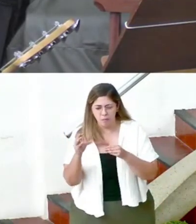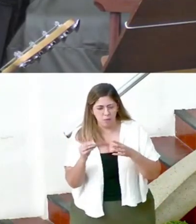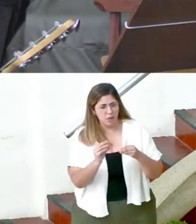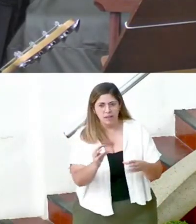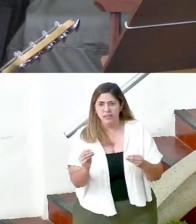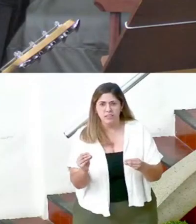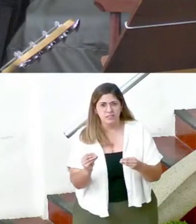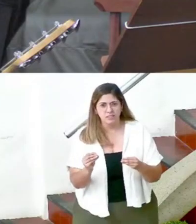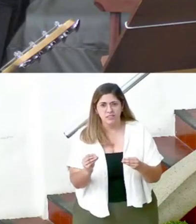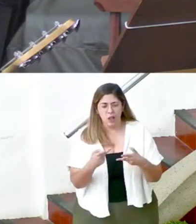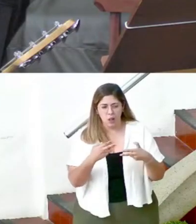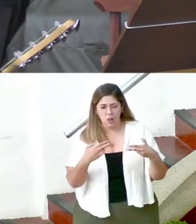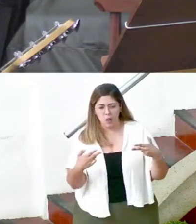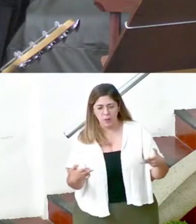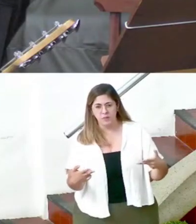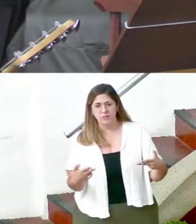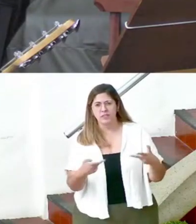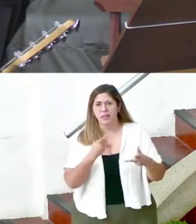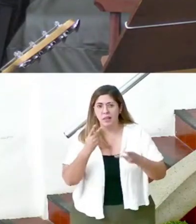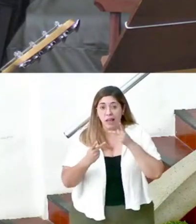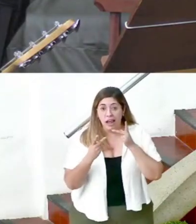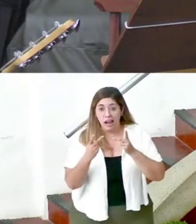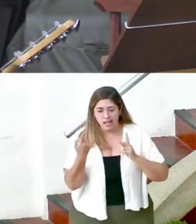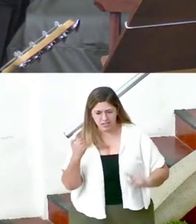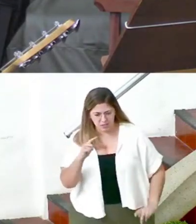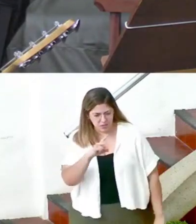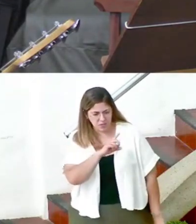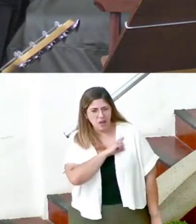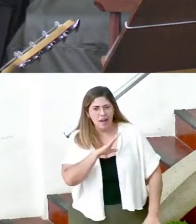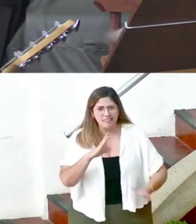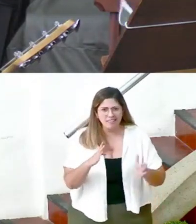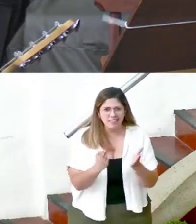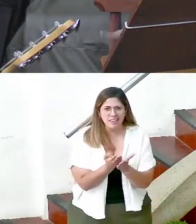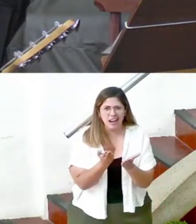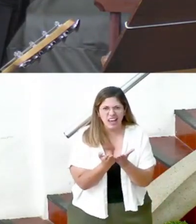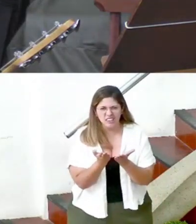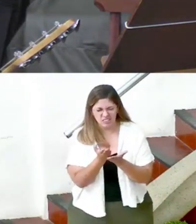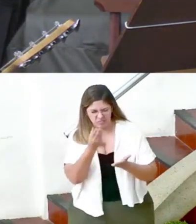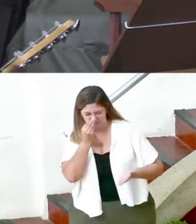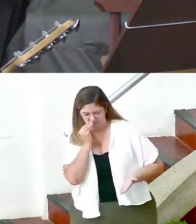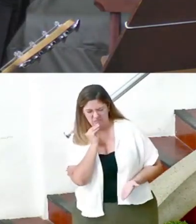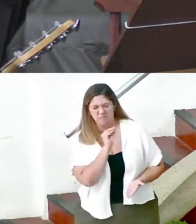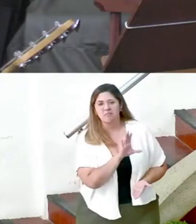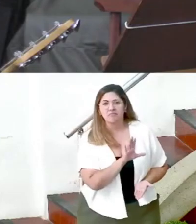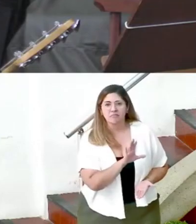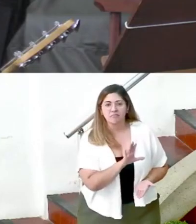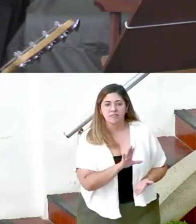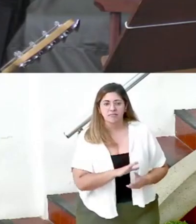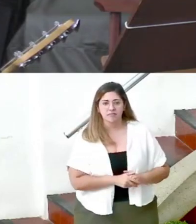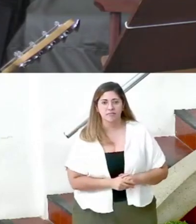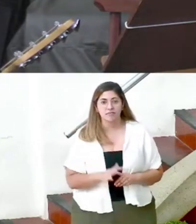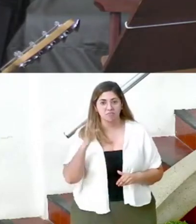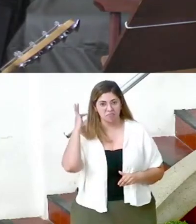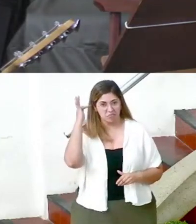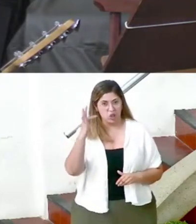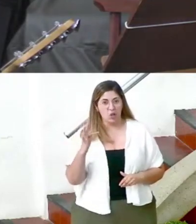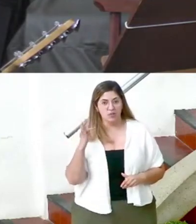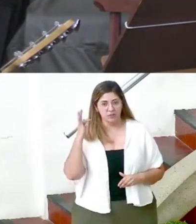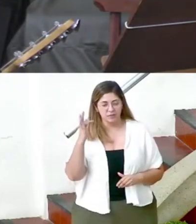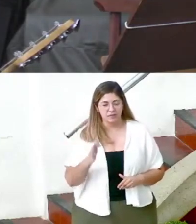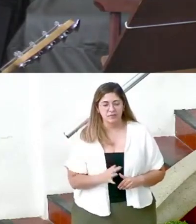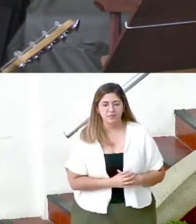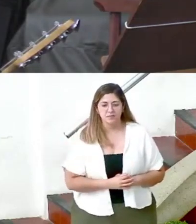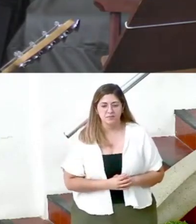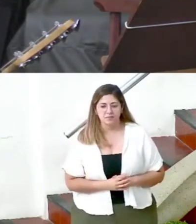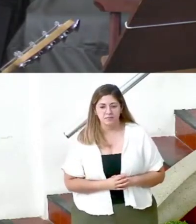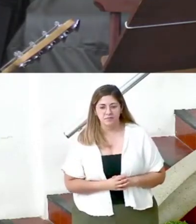de você, de nós? Um autor, um filósofo muito popular da época, escrevendo